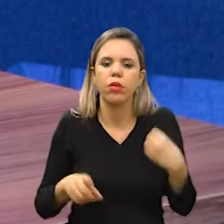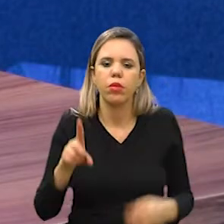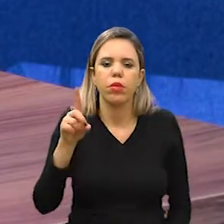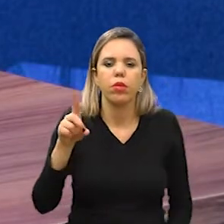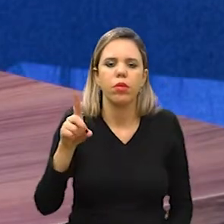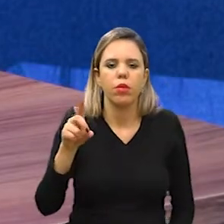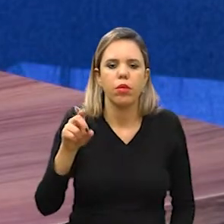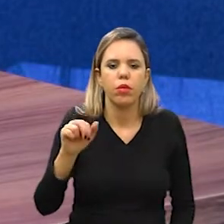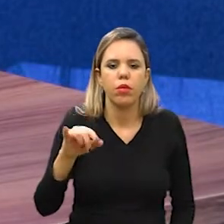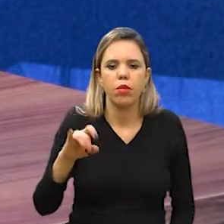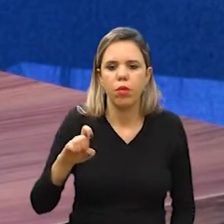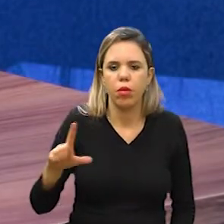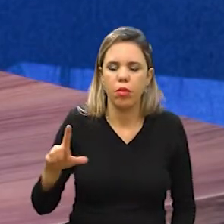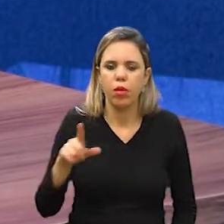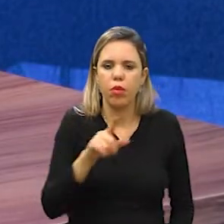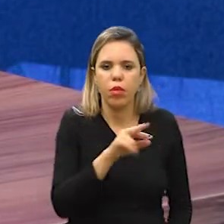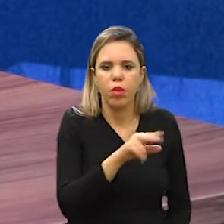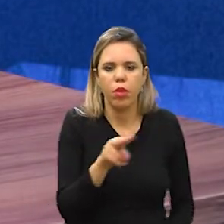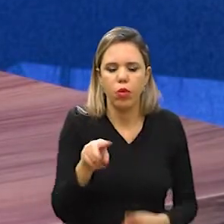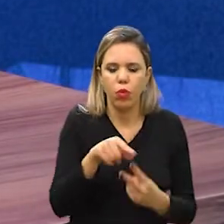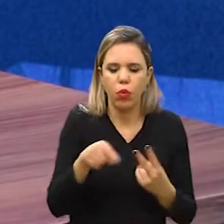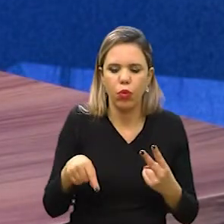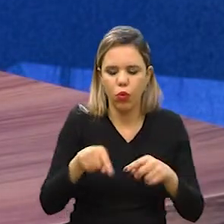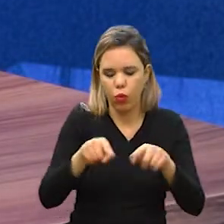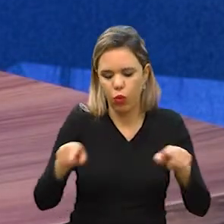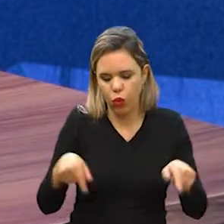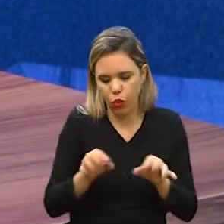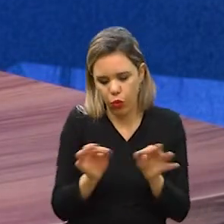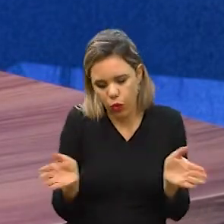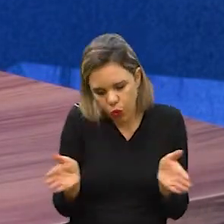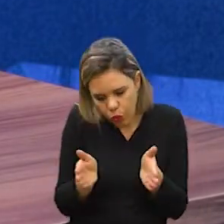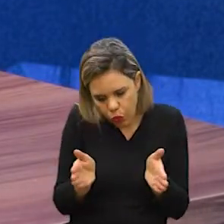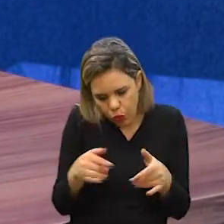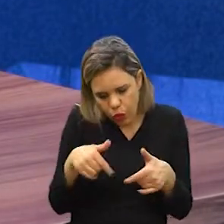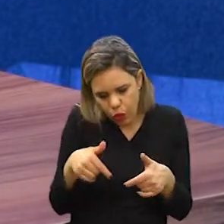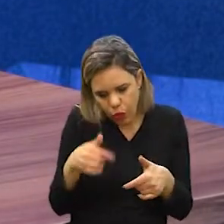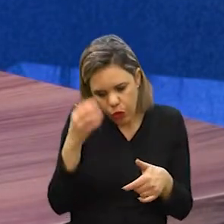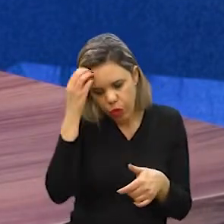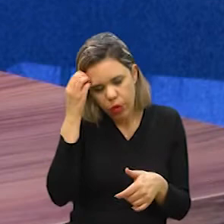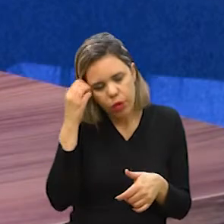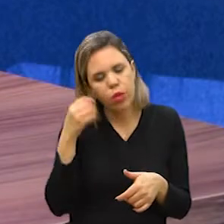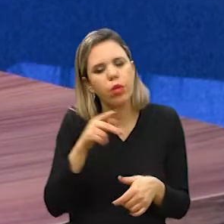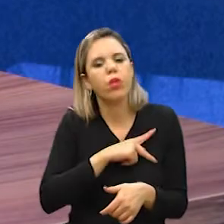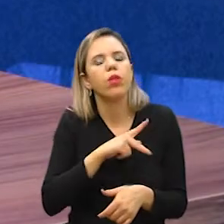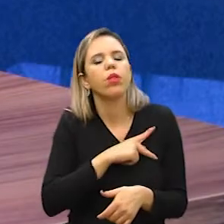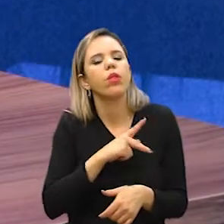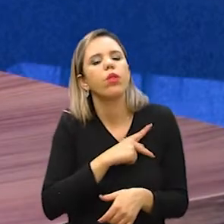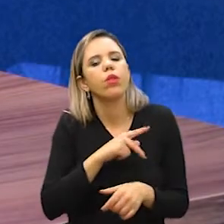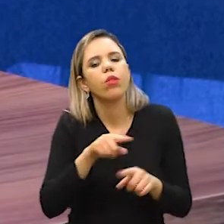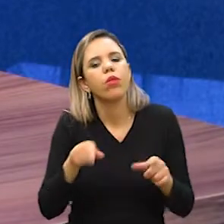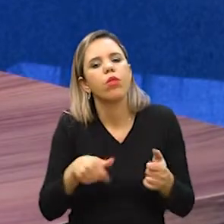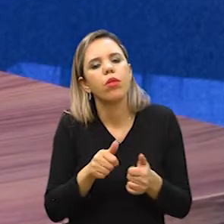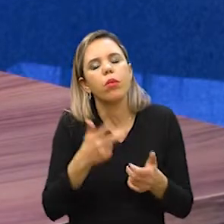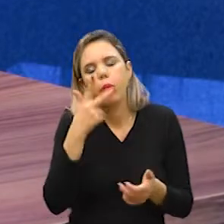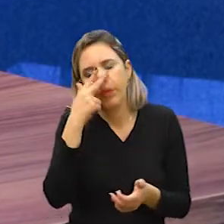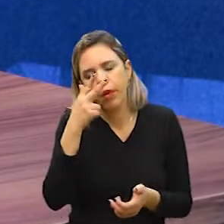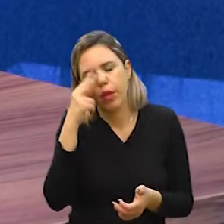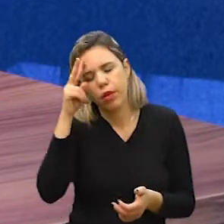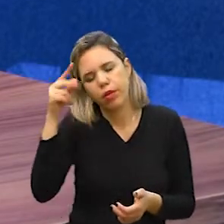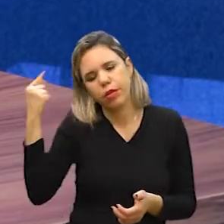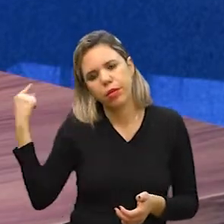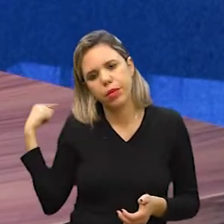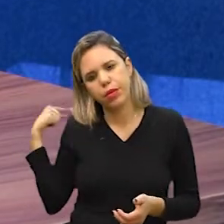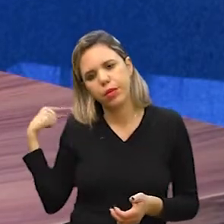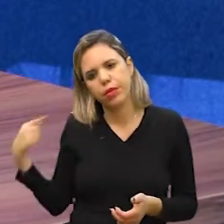o Daniel e o irmão naquela salinha, trabalhando lá no Palmeiras, mas parece que